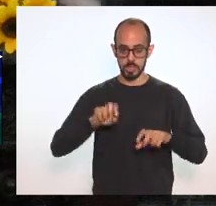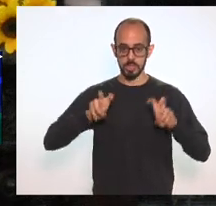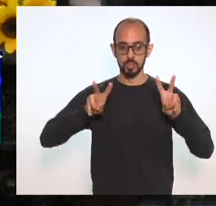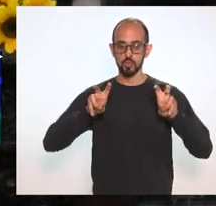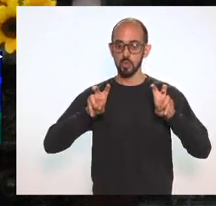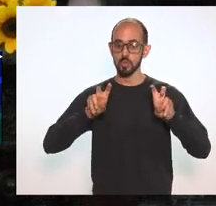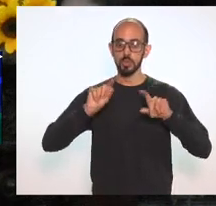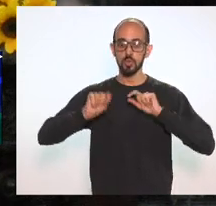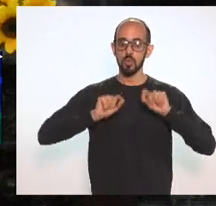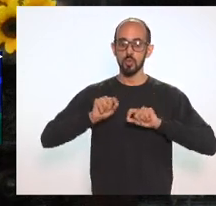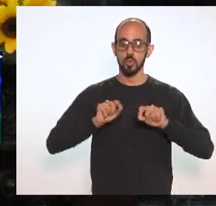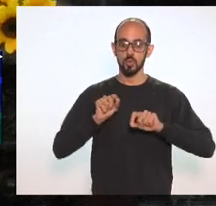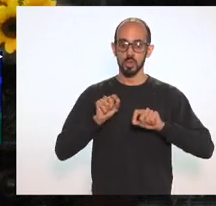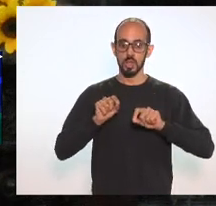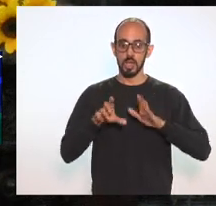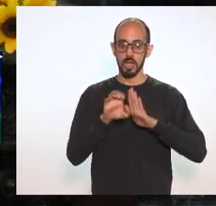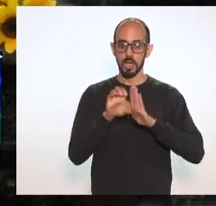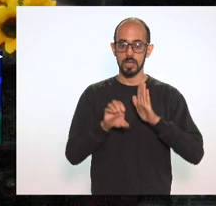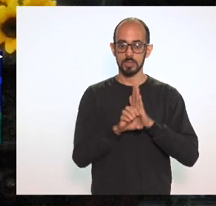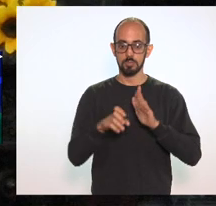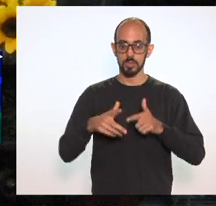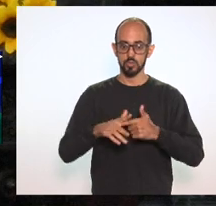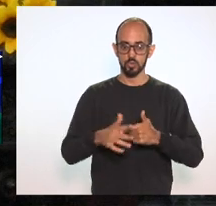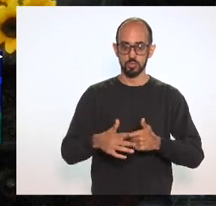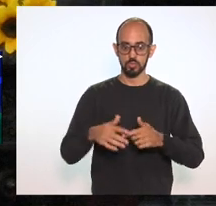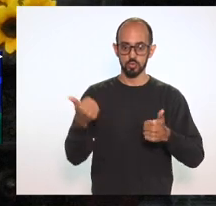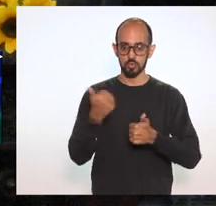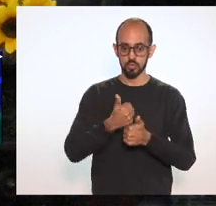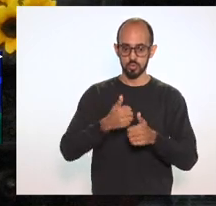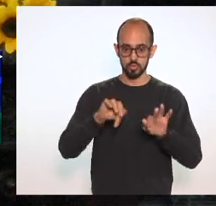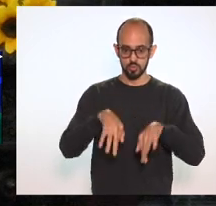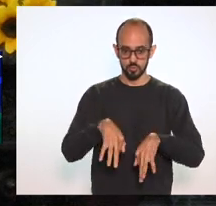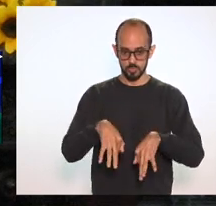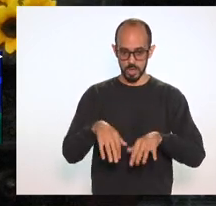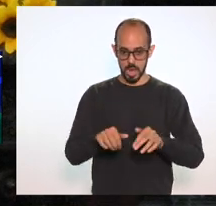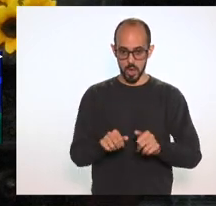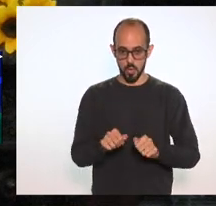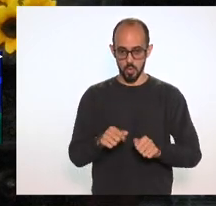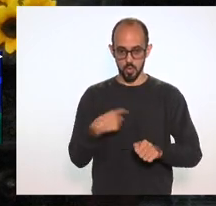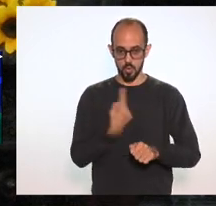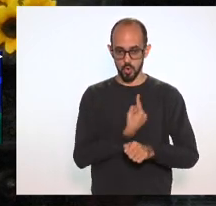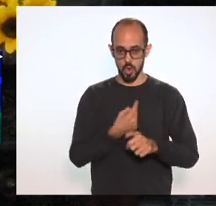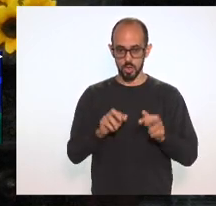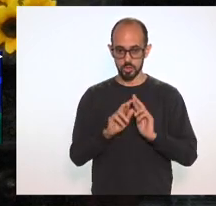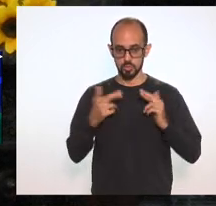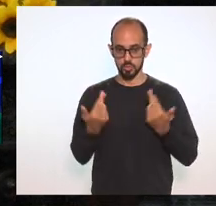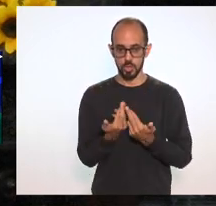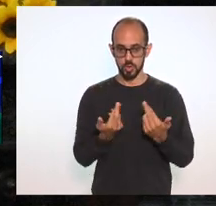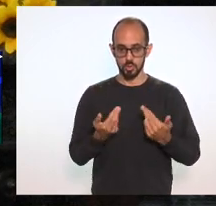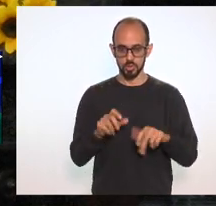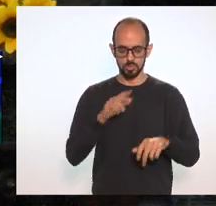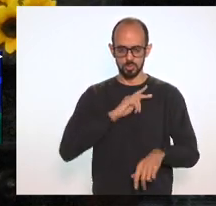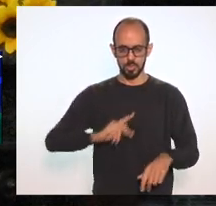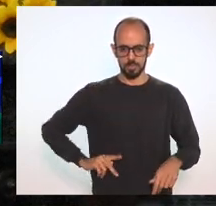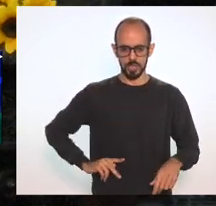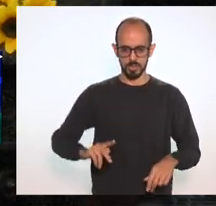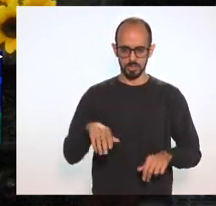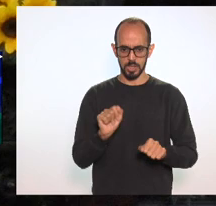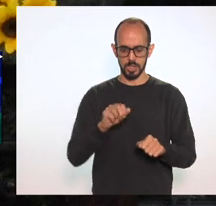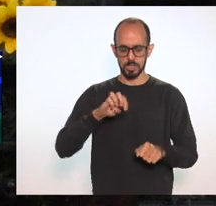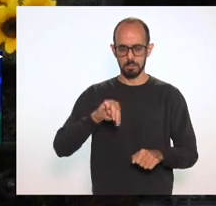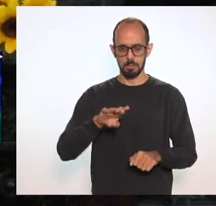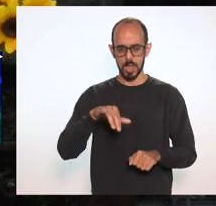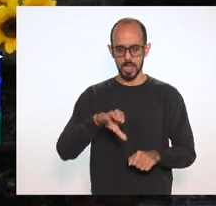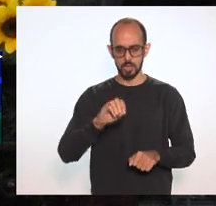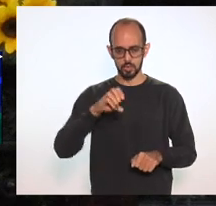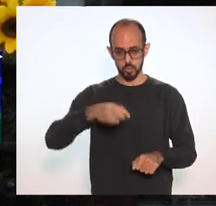relação às emendas ao substitutivo final Nós nos reunimos na presidência Deputado